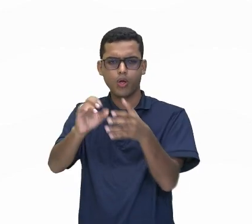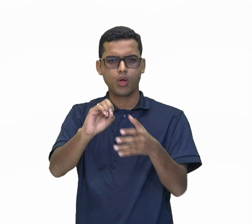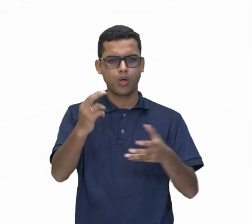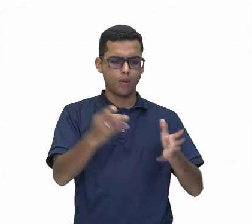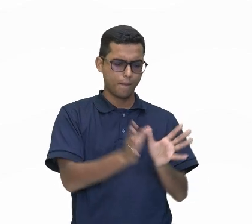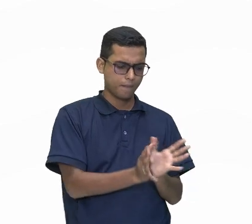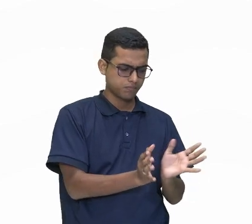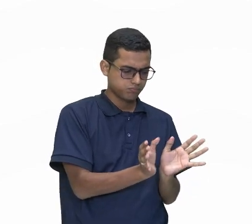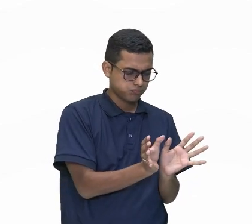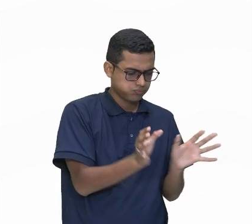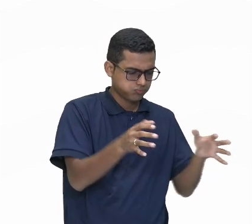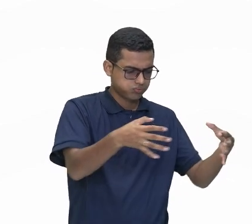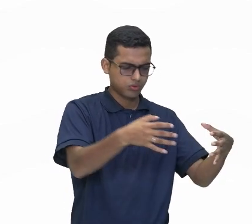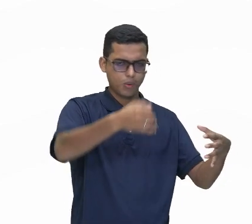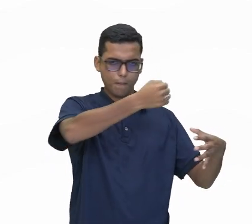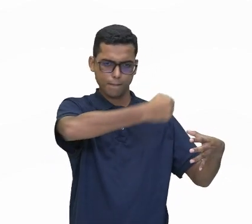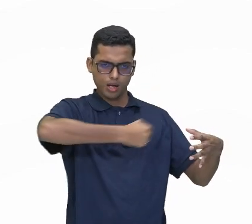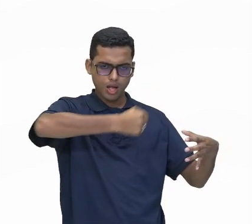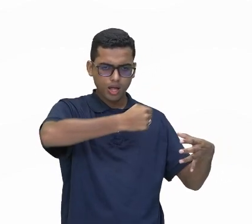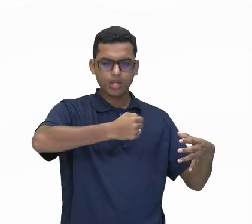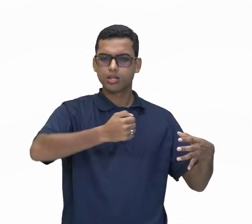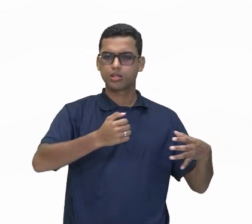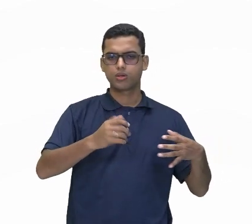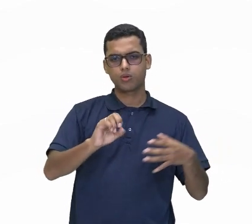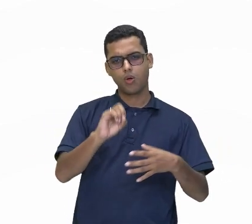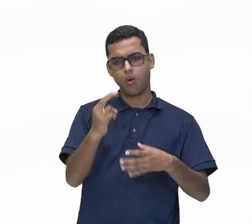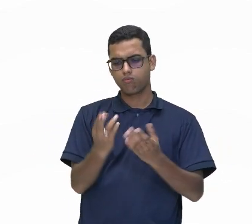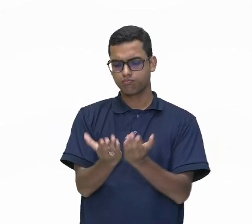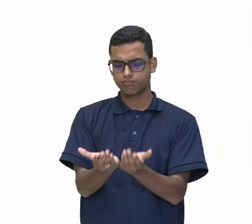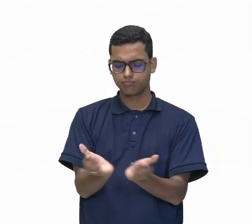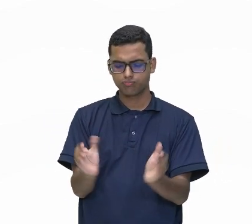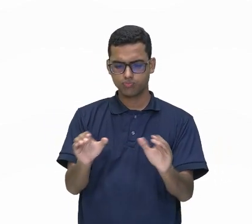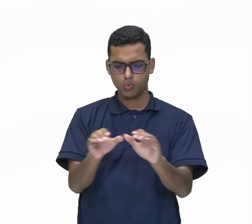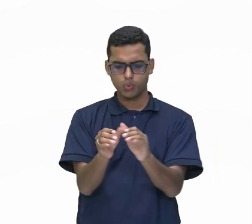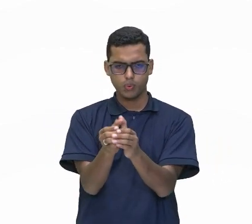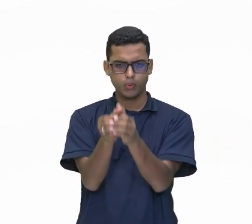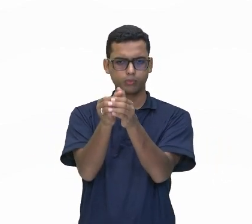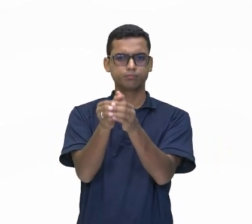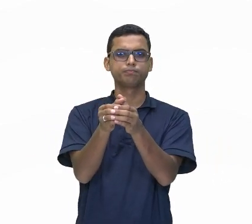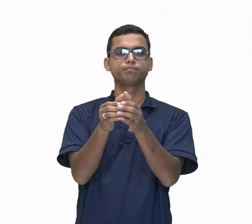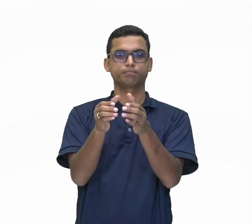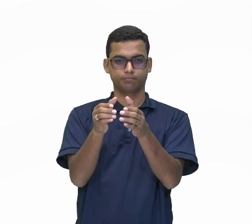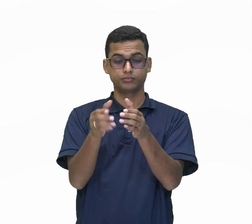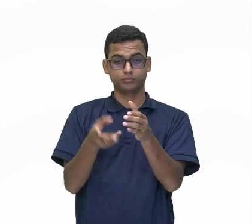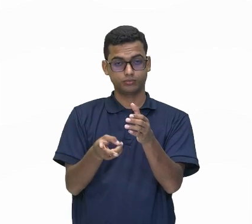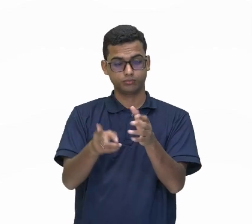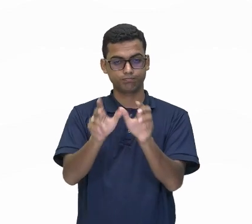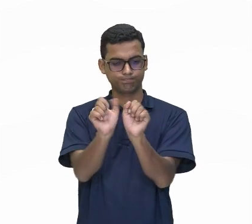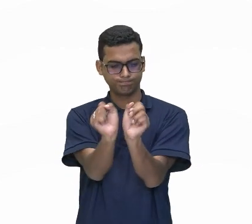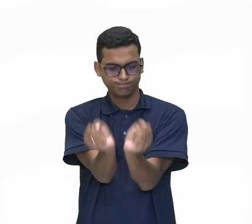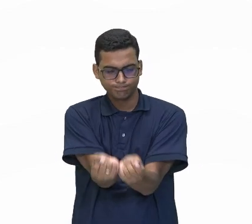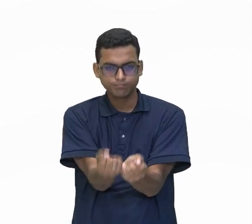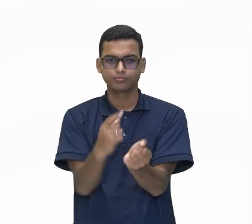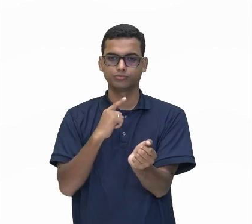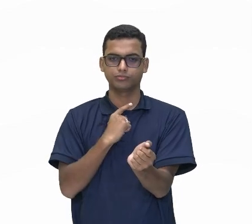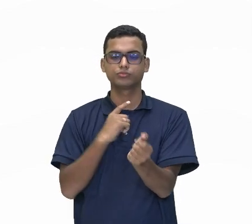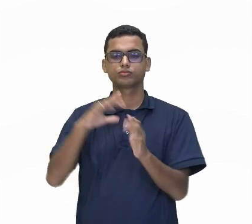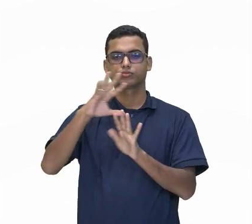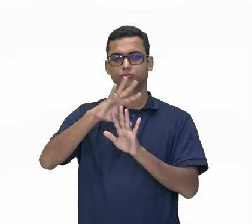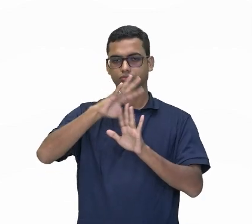ali, além de ser funcional, de ter uma utilidade, mas também tem um valor simbólico.